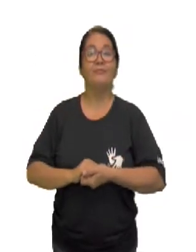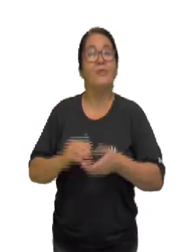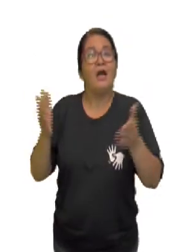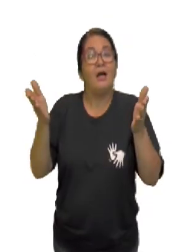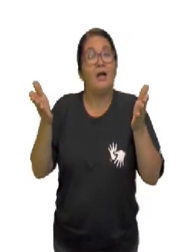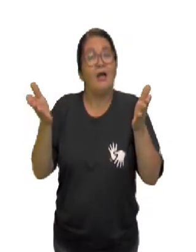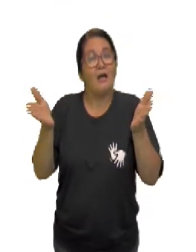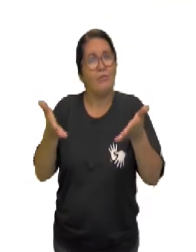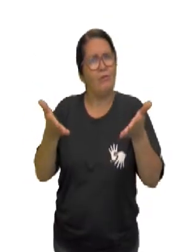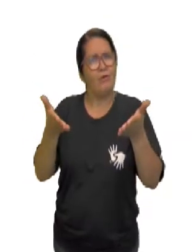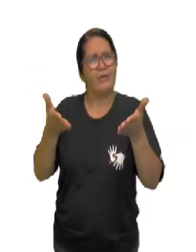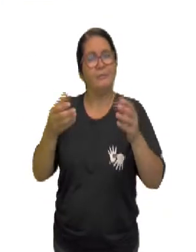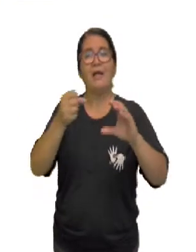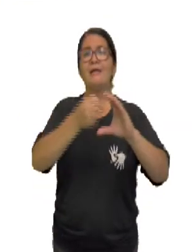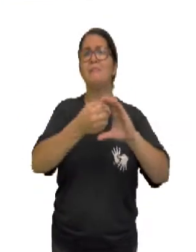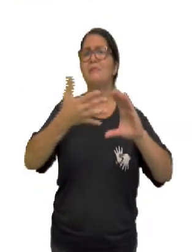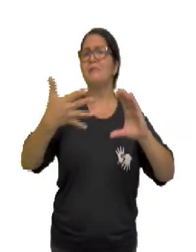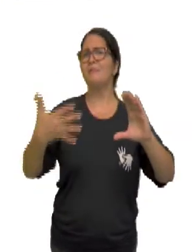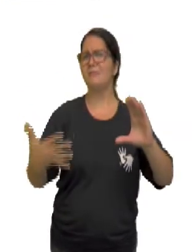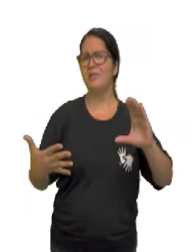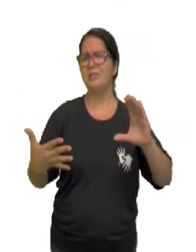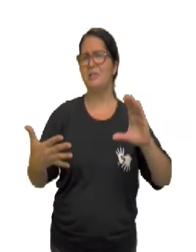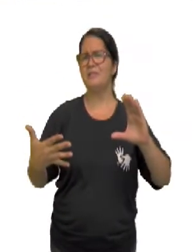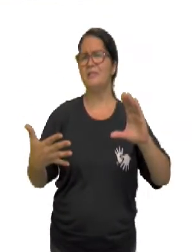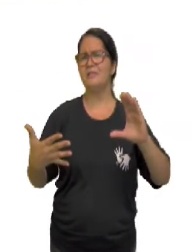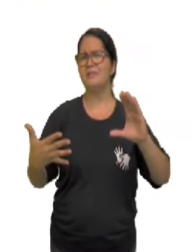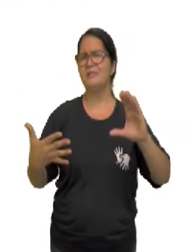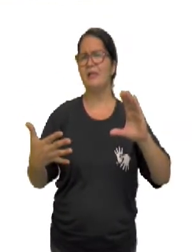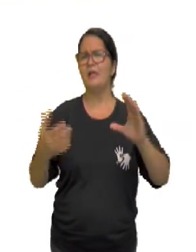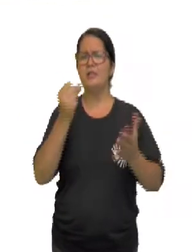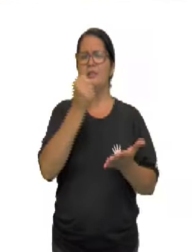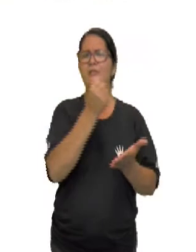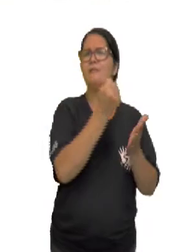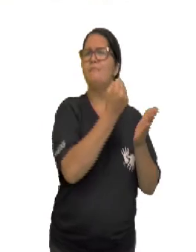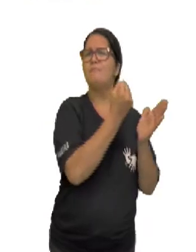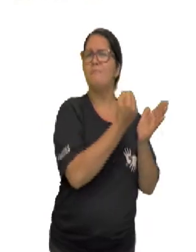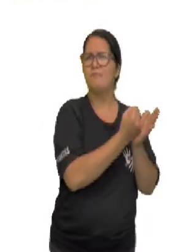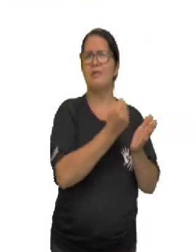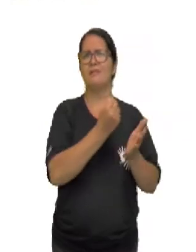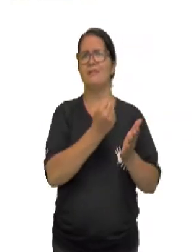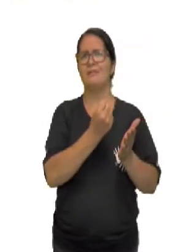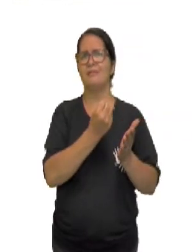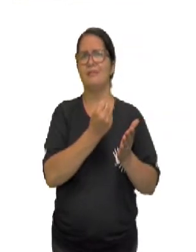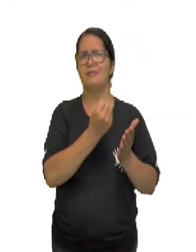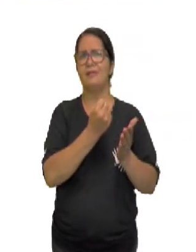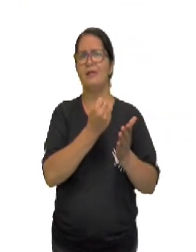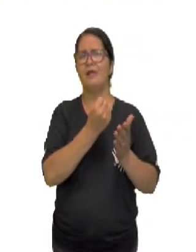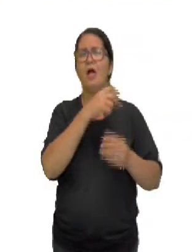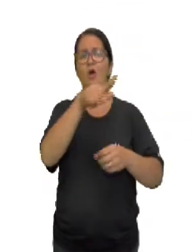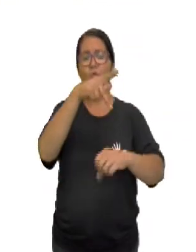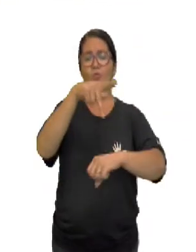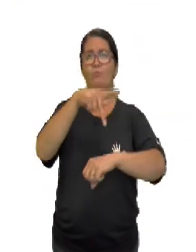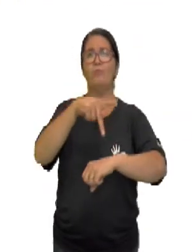Agora, uma das características marcantes do Canadá é a